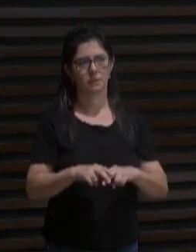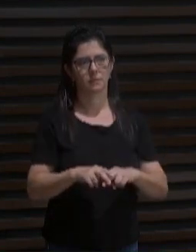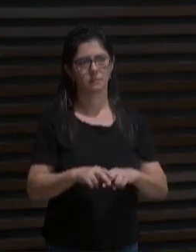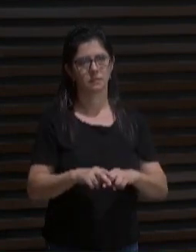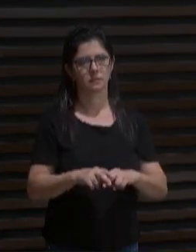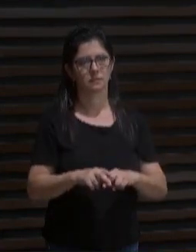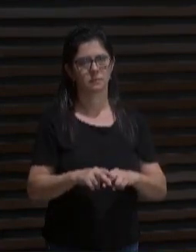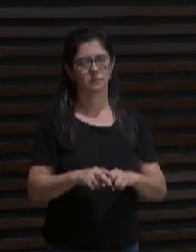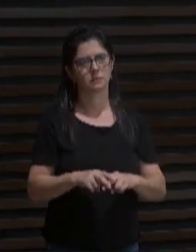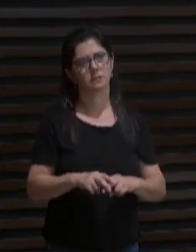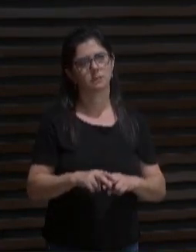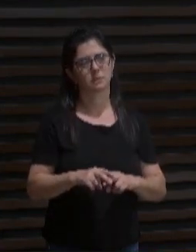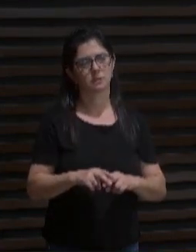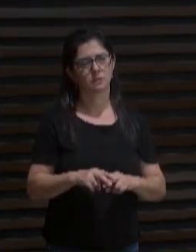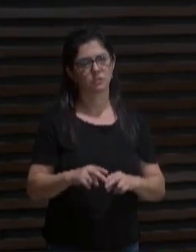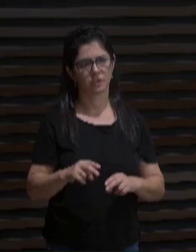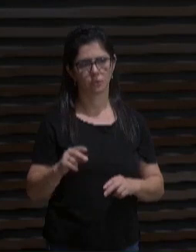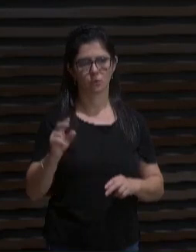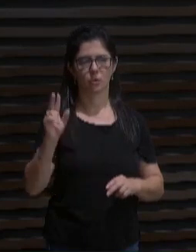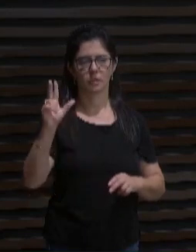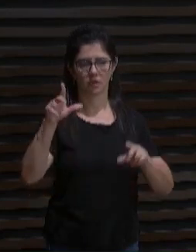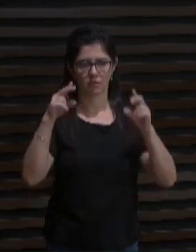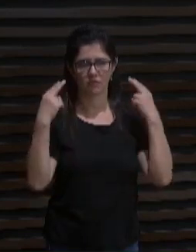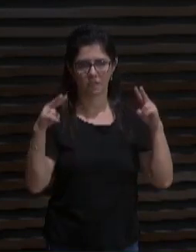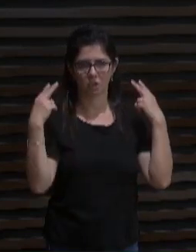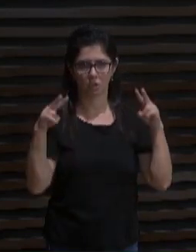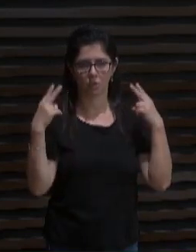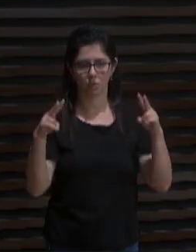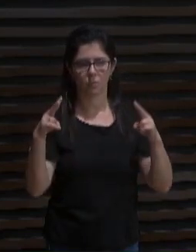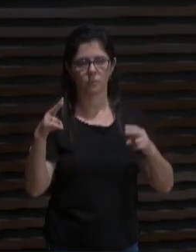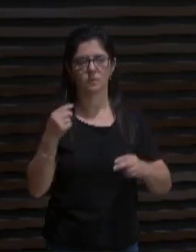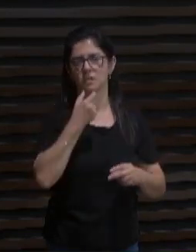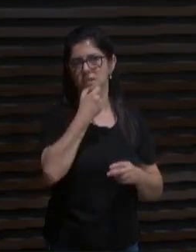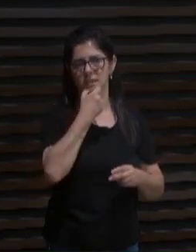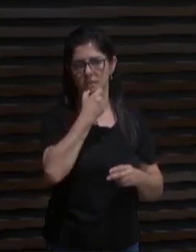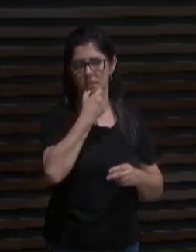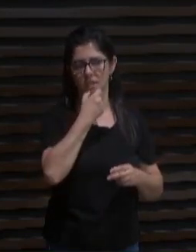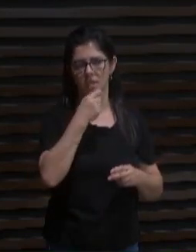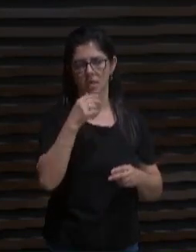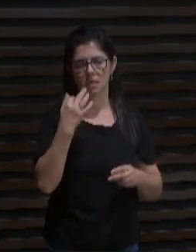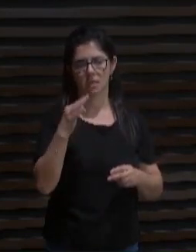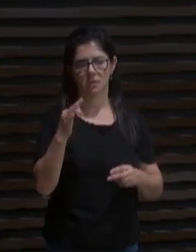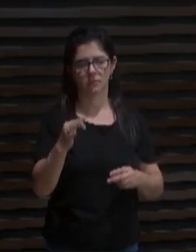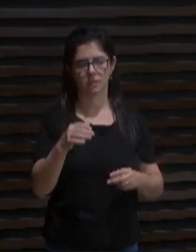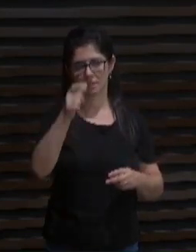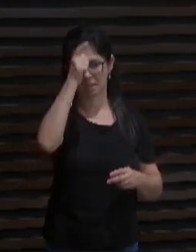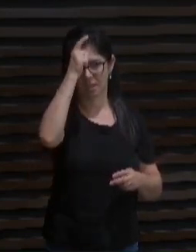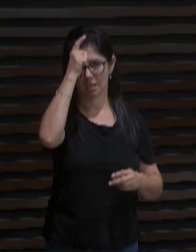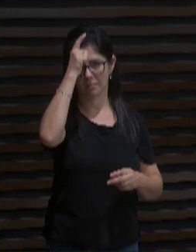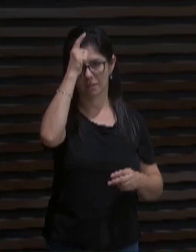Inglaterra, da França contra a Alemanha. Num só dia foram afundeados